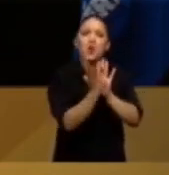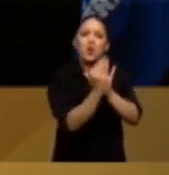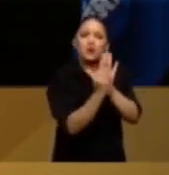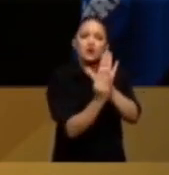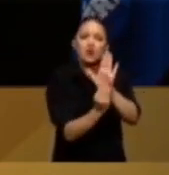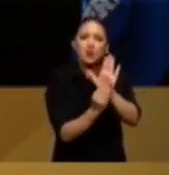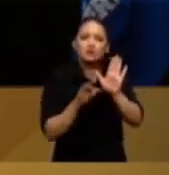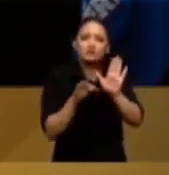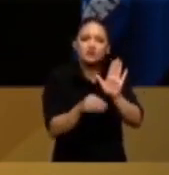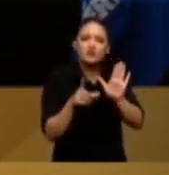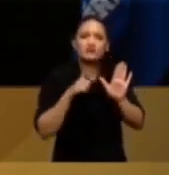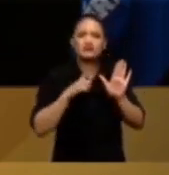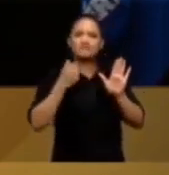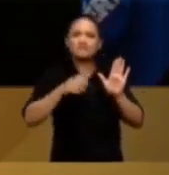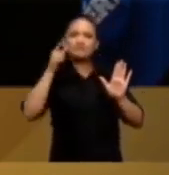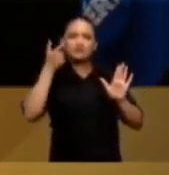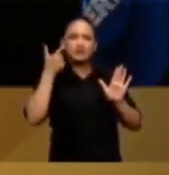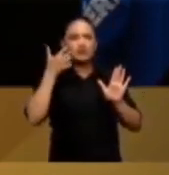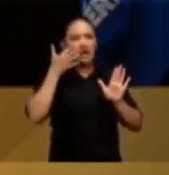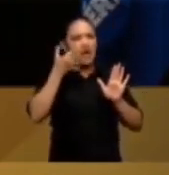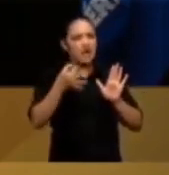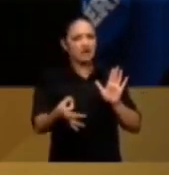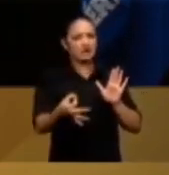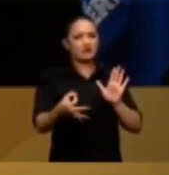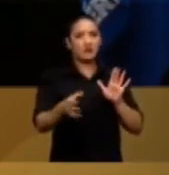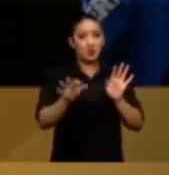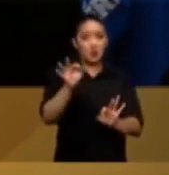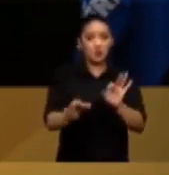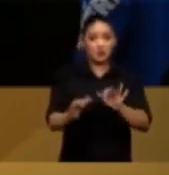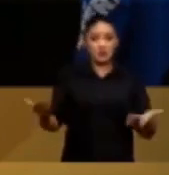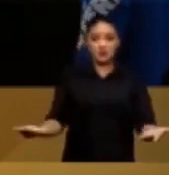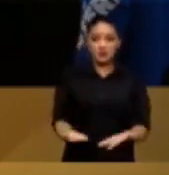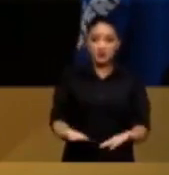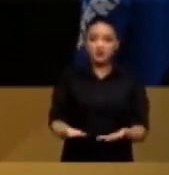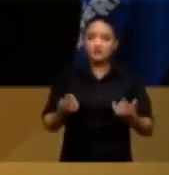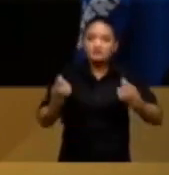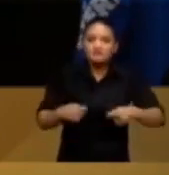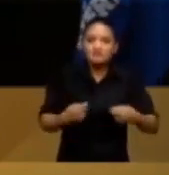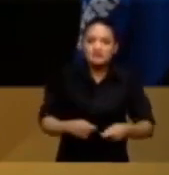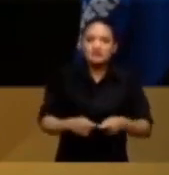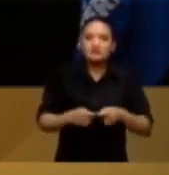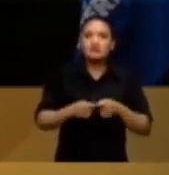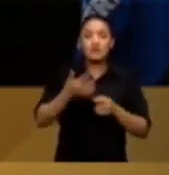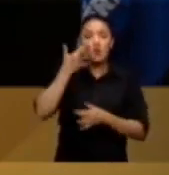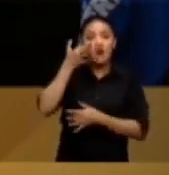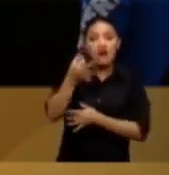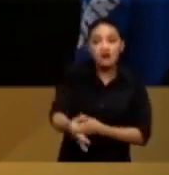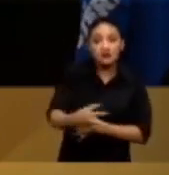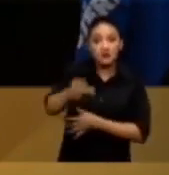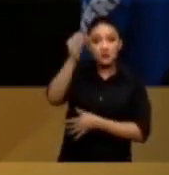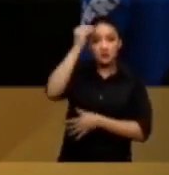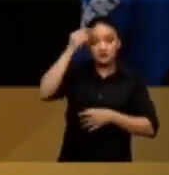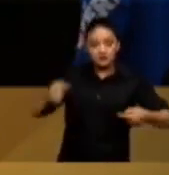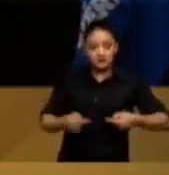extensão. O julgamento da STSL há de se fixar as balizas para a interpretação constitucional e adequada